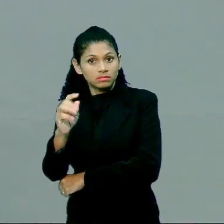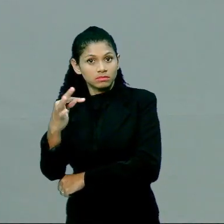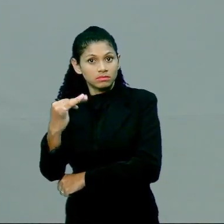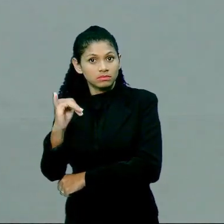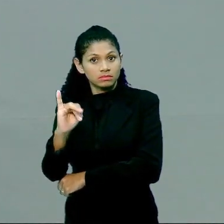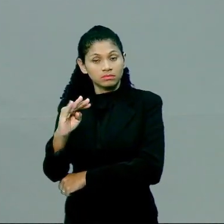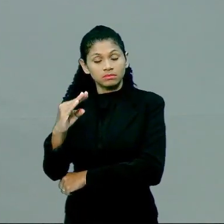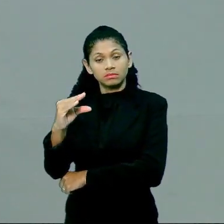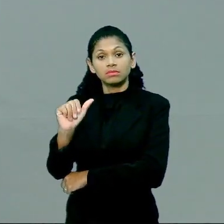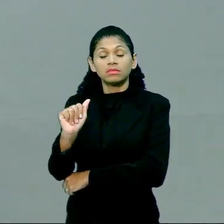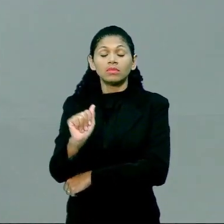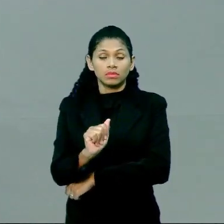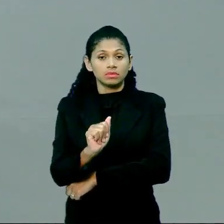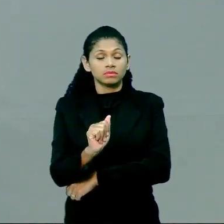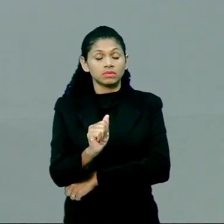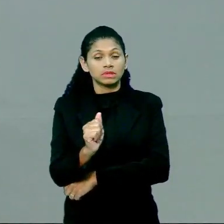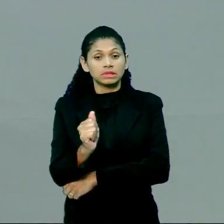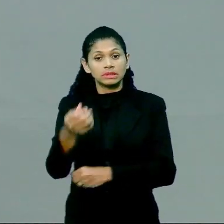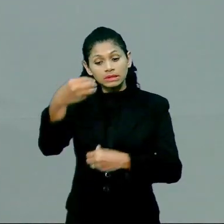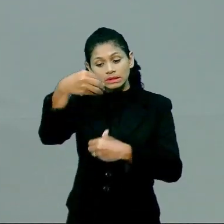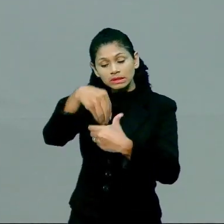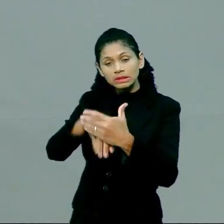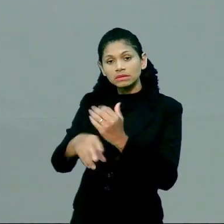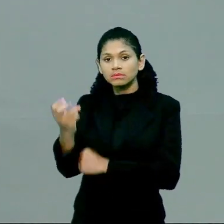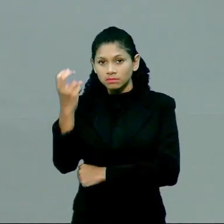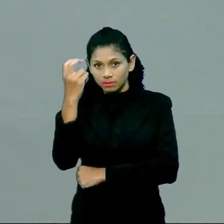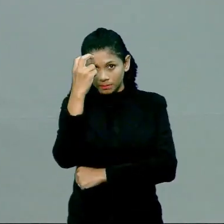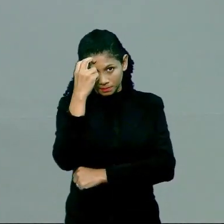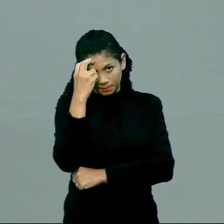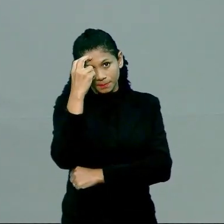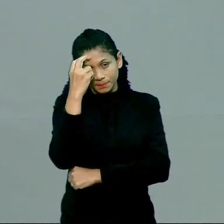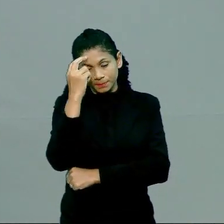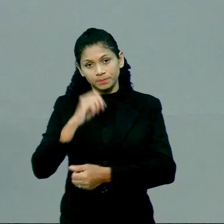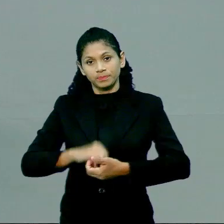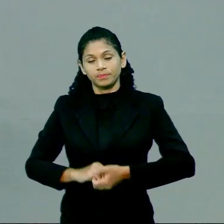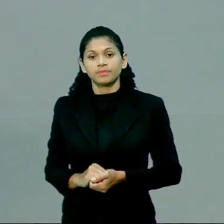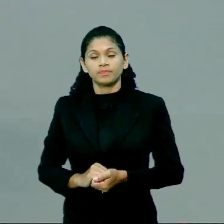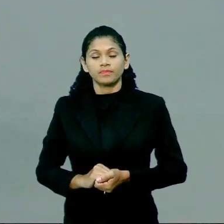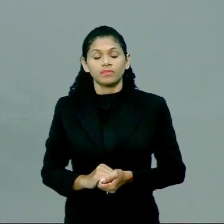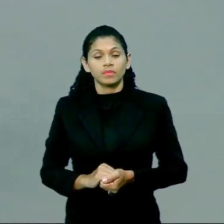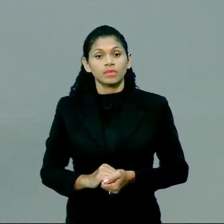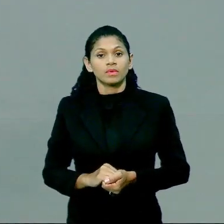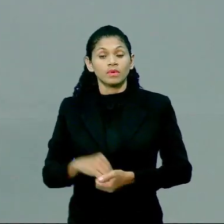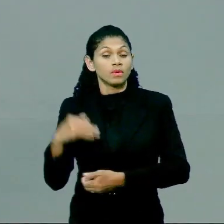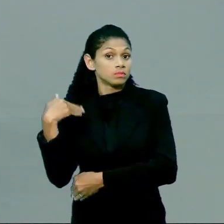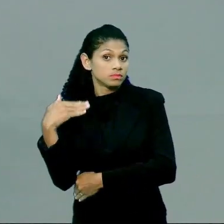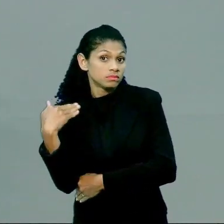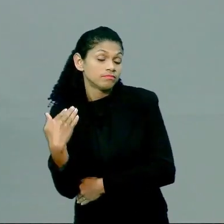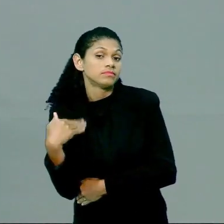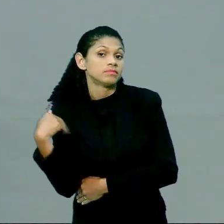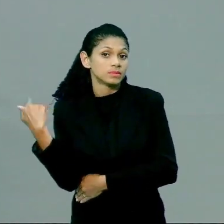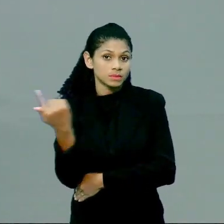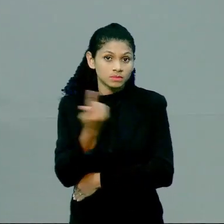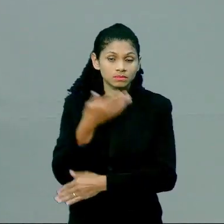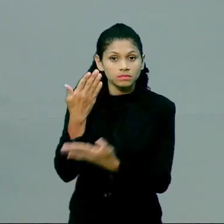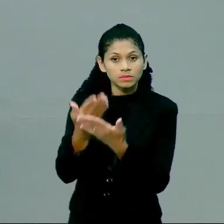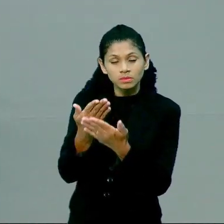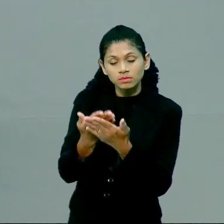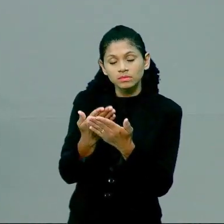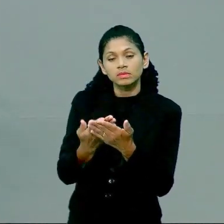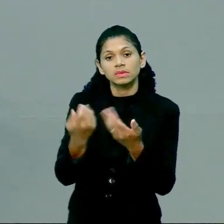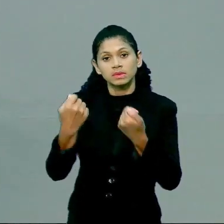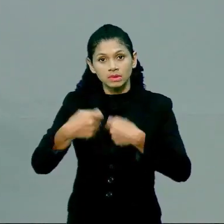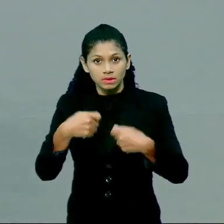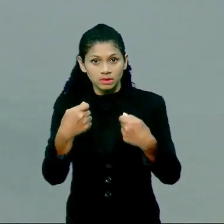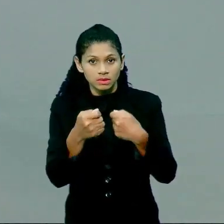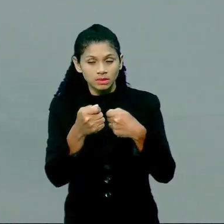né então está presente dentro da cultura é claro que quando a gente trabalha com esse tipo de expressão a gente tem que analisar o